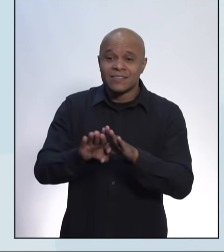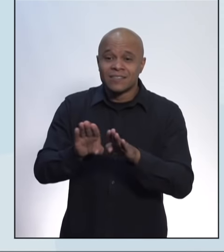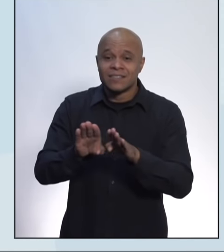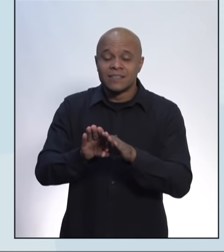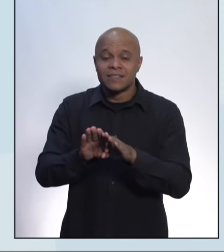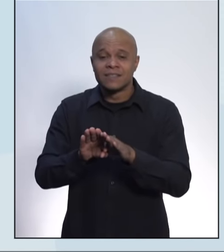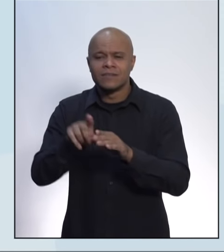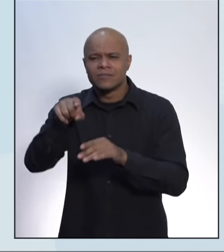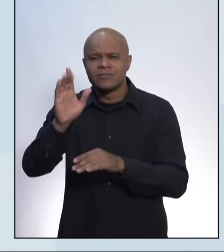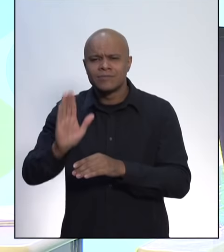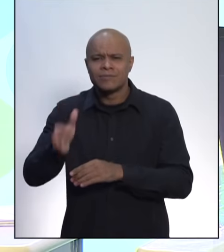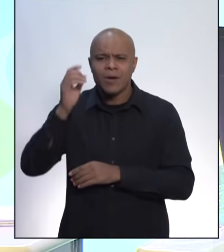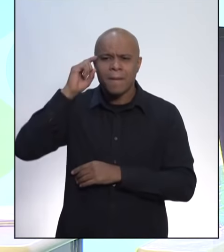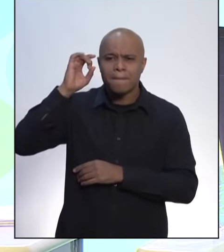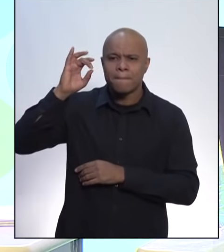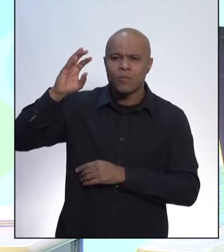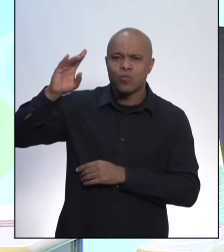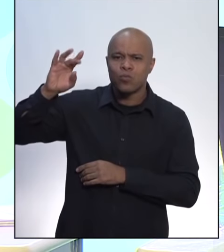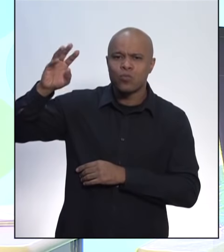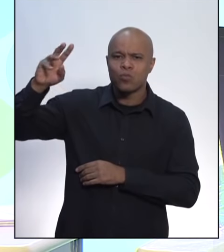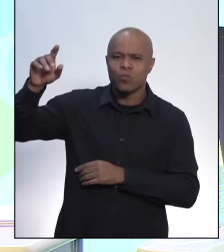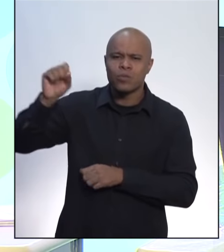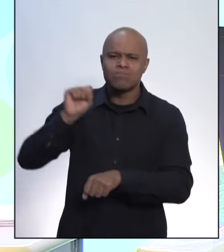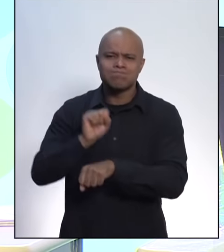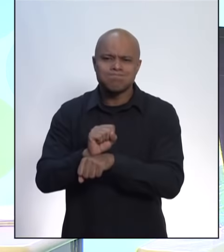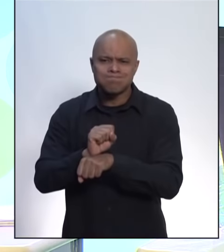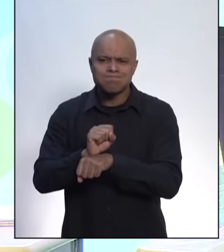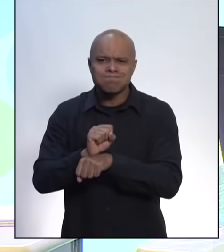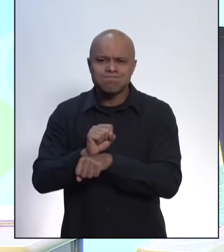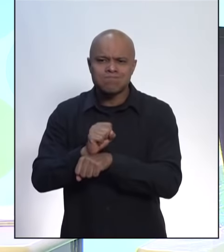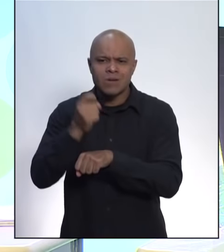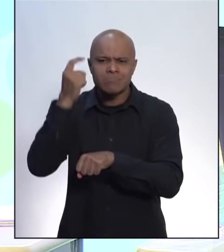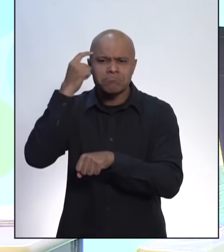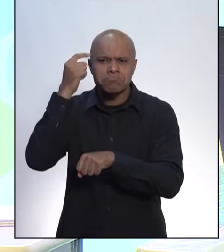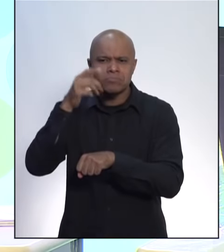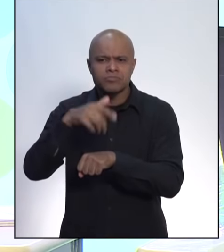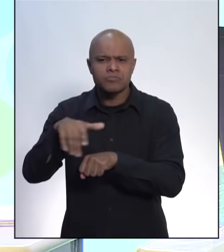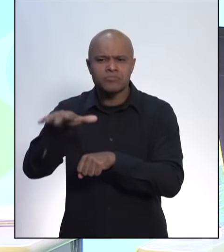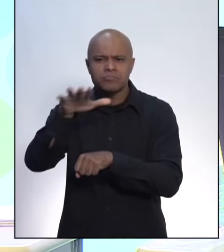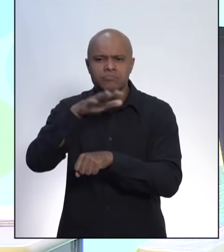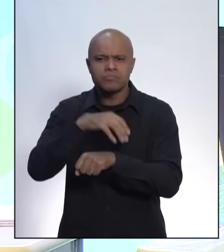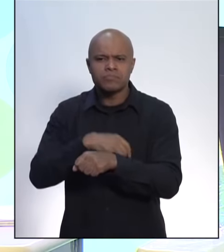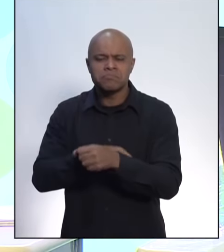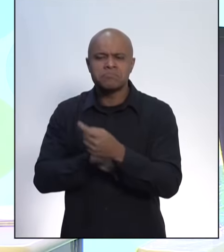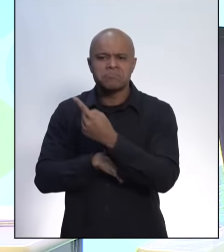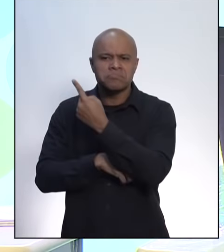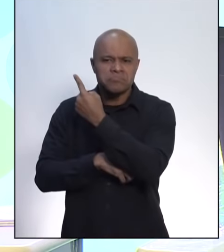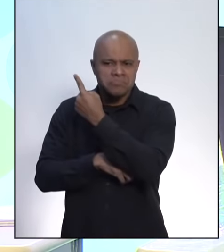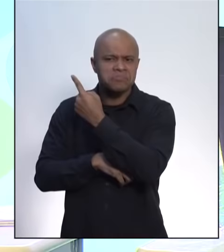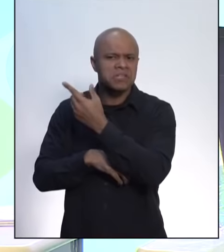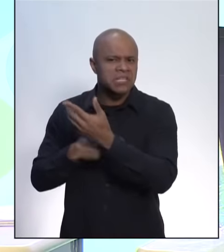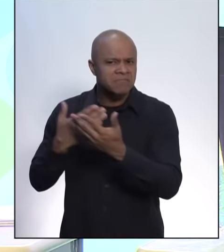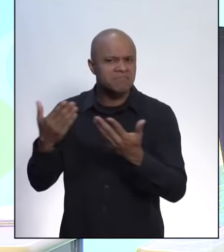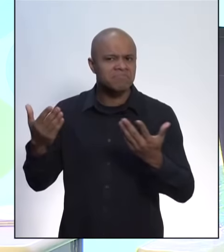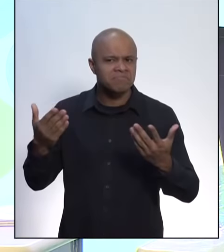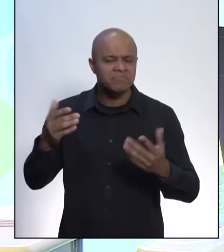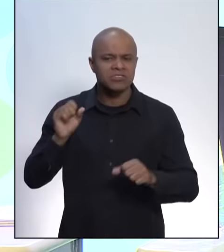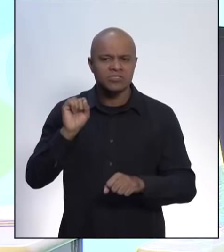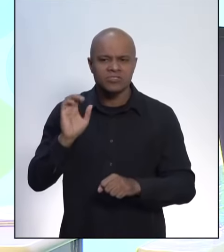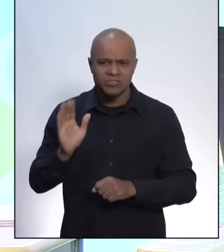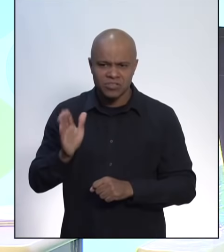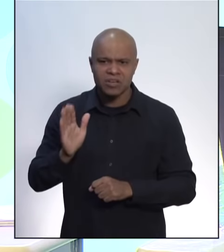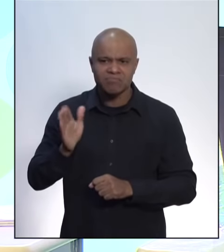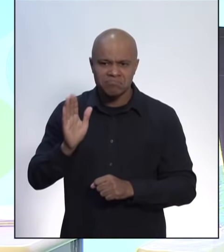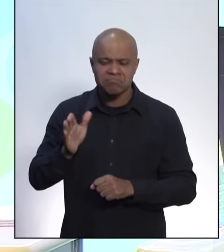você já imaginou já parou para pensar sobre essas coisas have you ever wondered você já